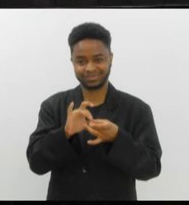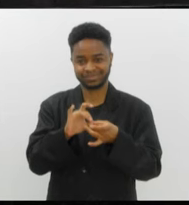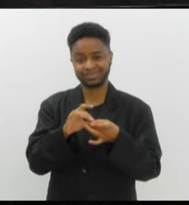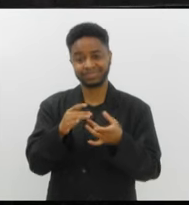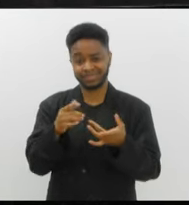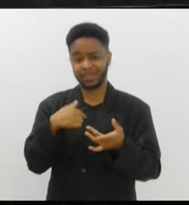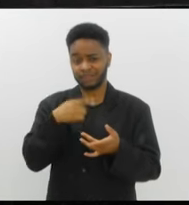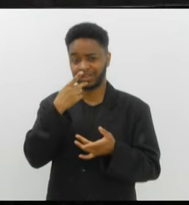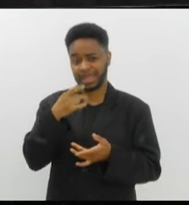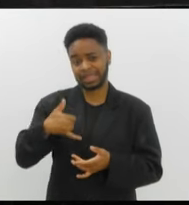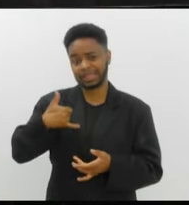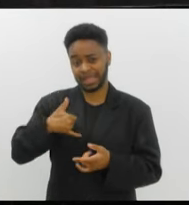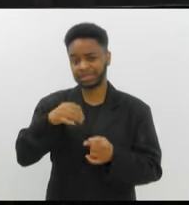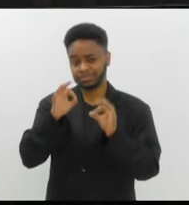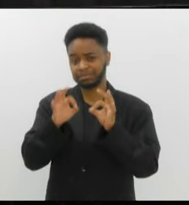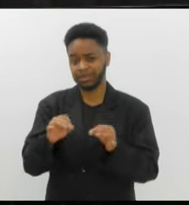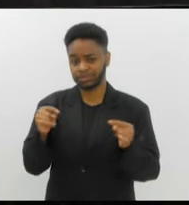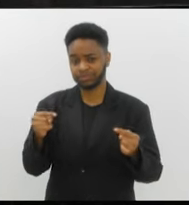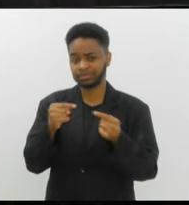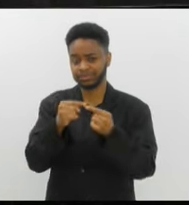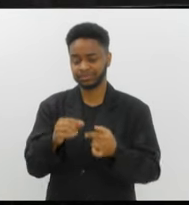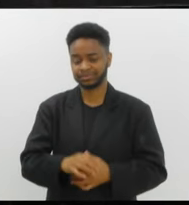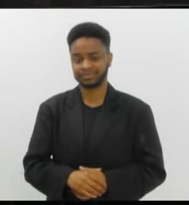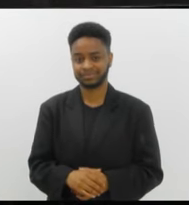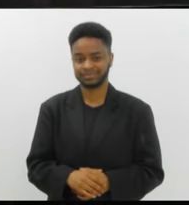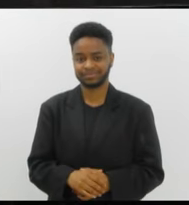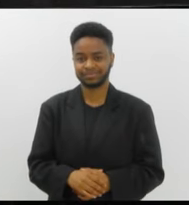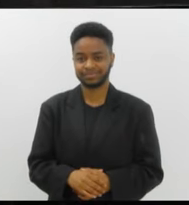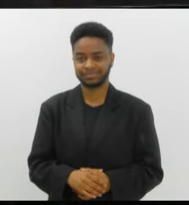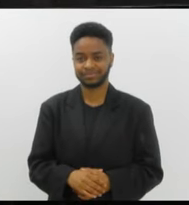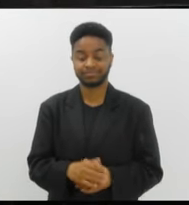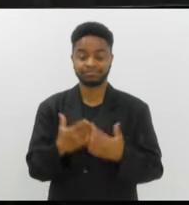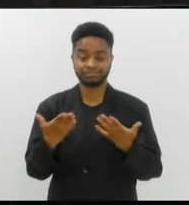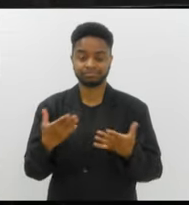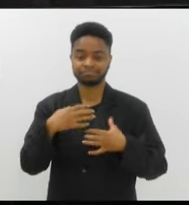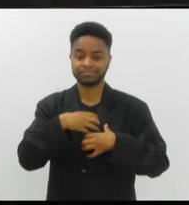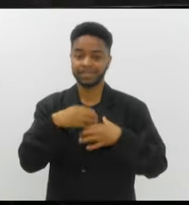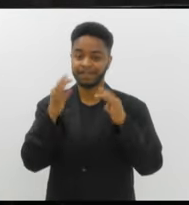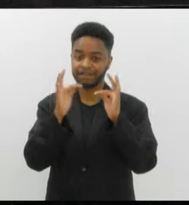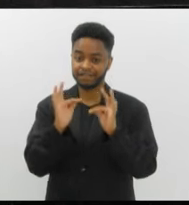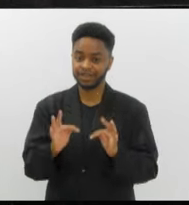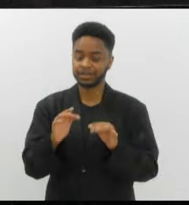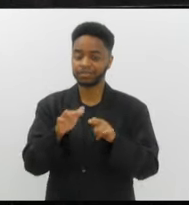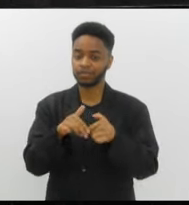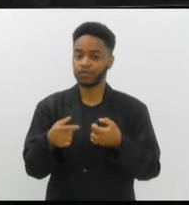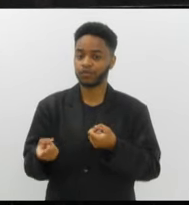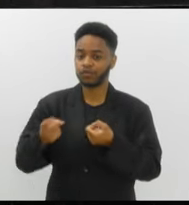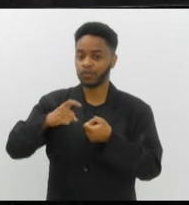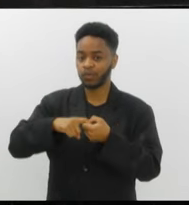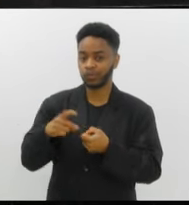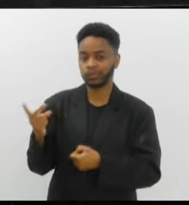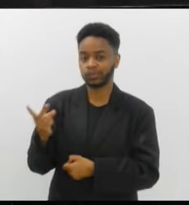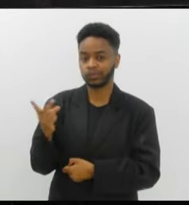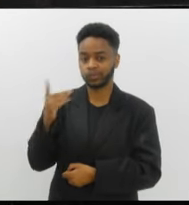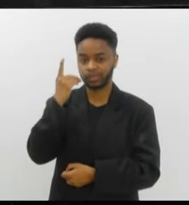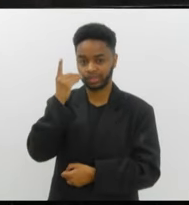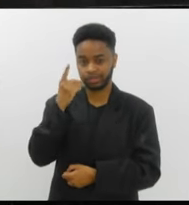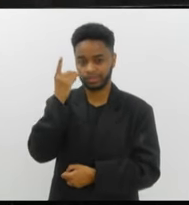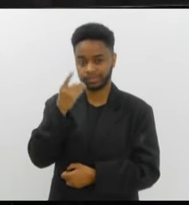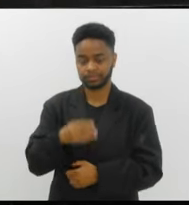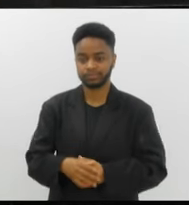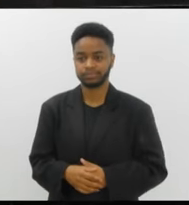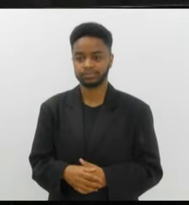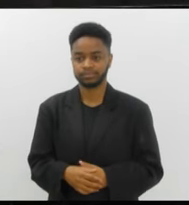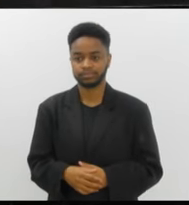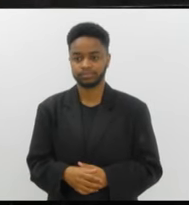de idade mesmo. Então, fico feliz com o retorno dos nossos dois parlamentares,